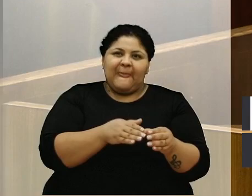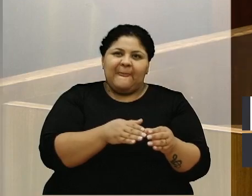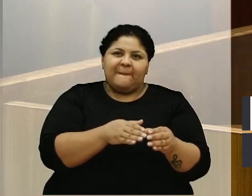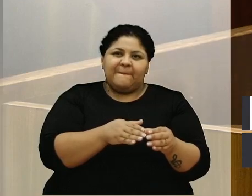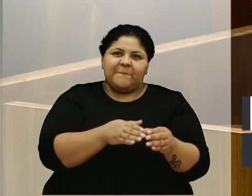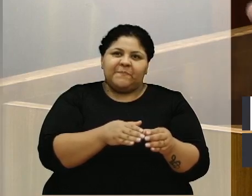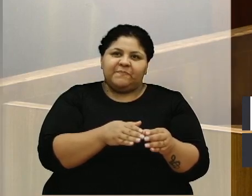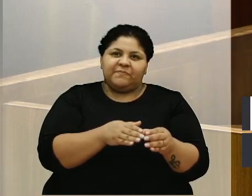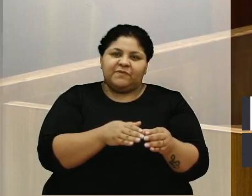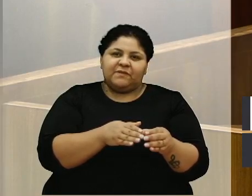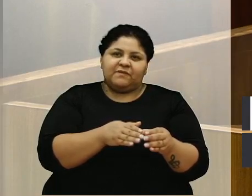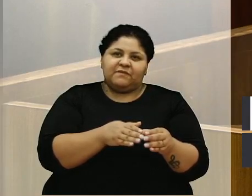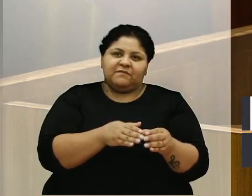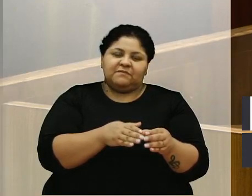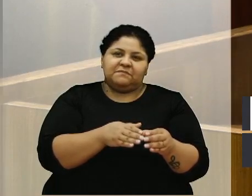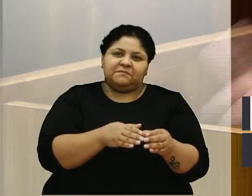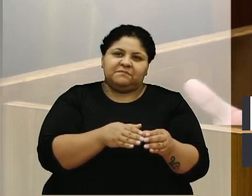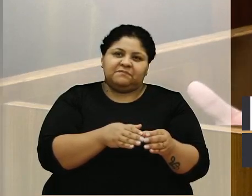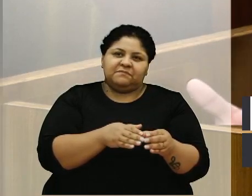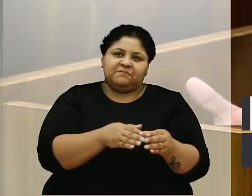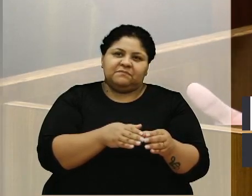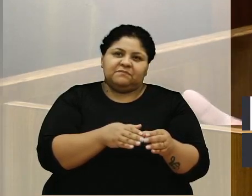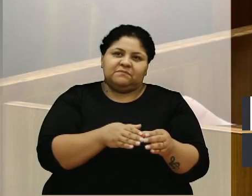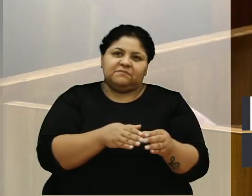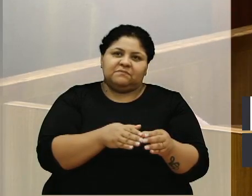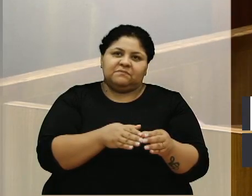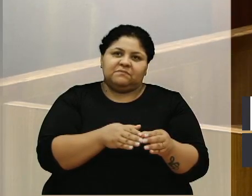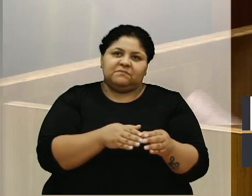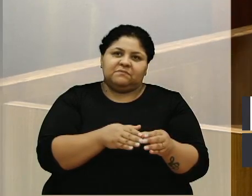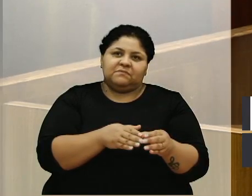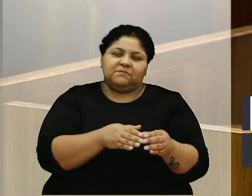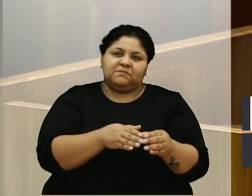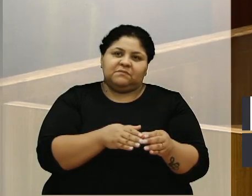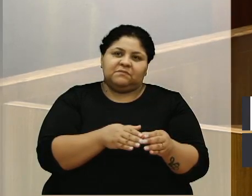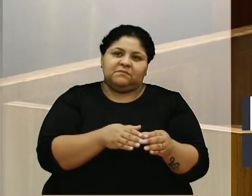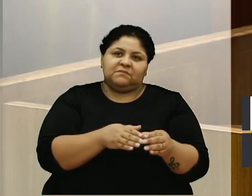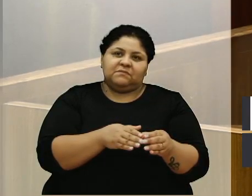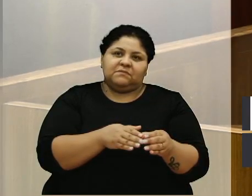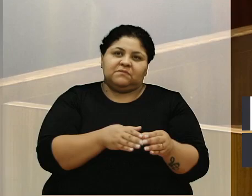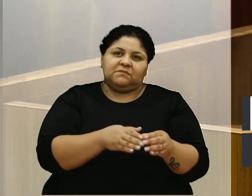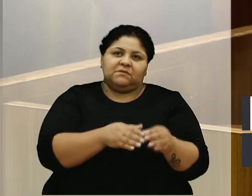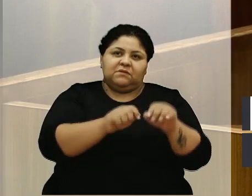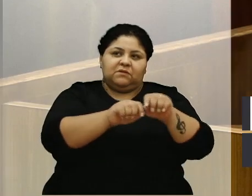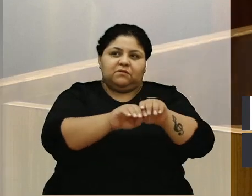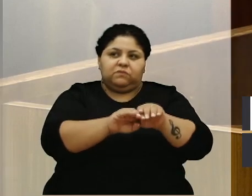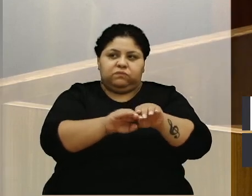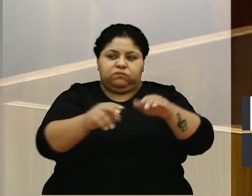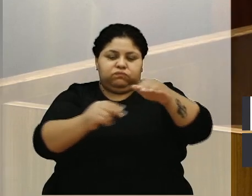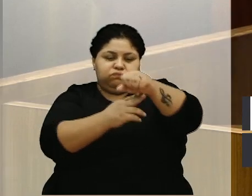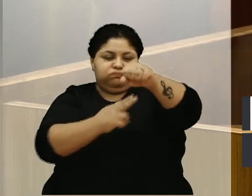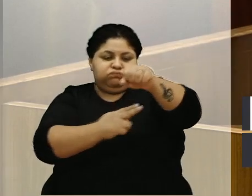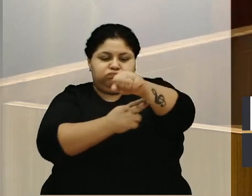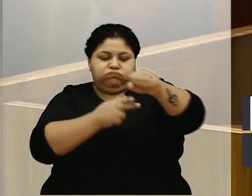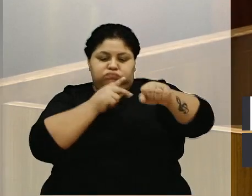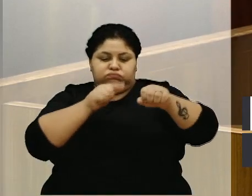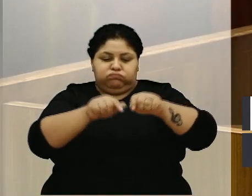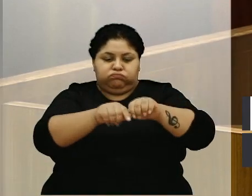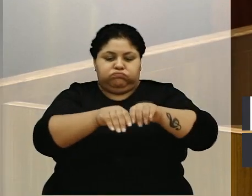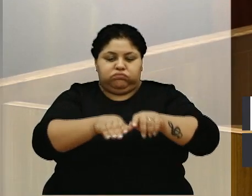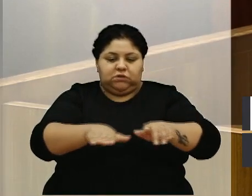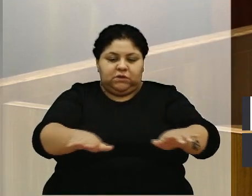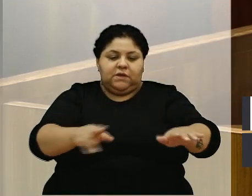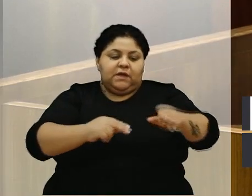que caiu dos morros, enfim, e aí passou para dentro do rio, ele acabou acumulando nas pontes e acabou levando a ponte